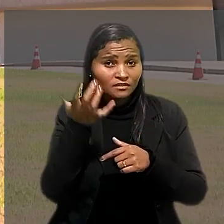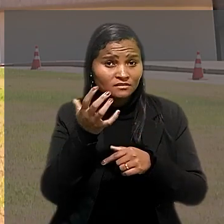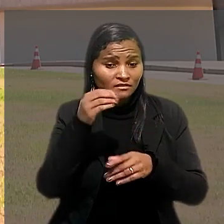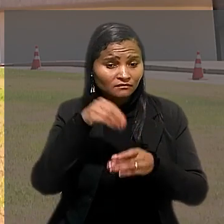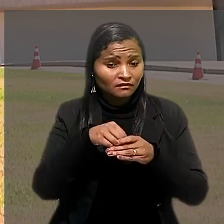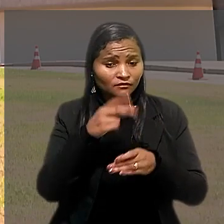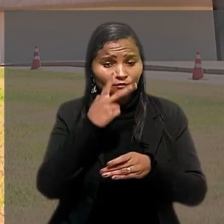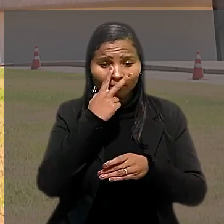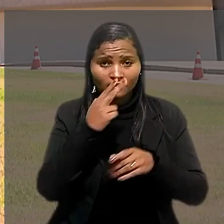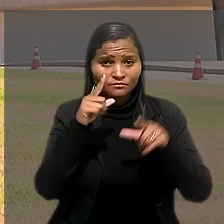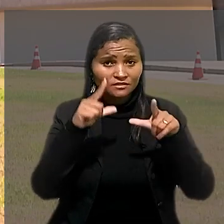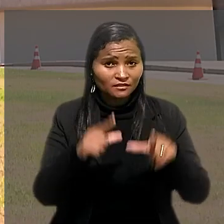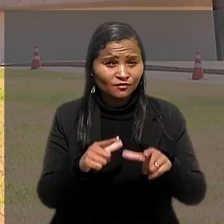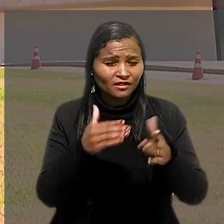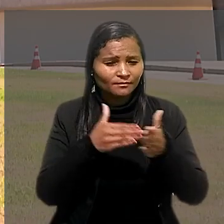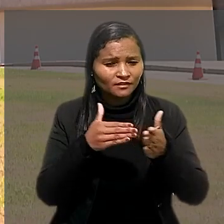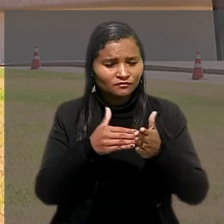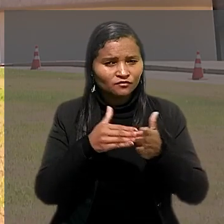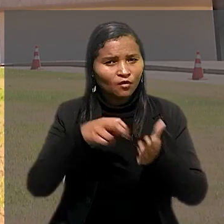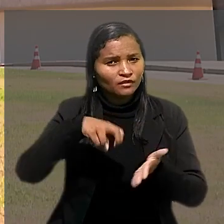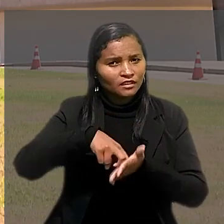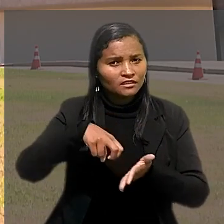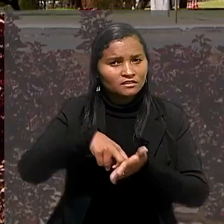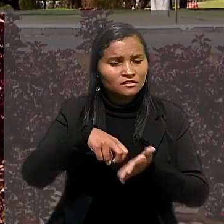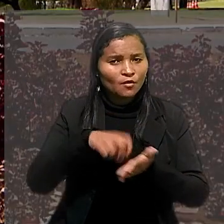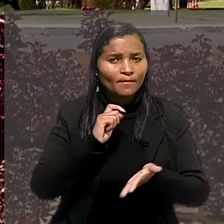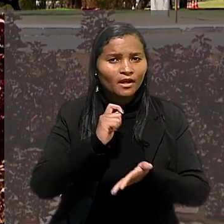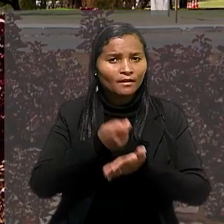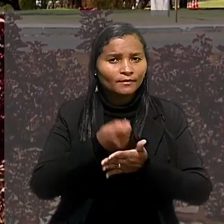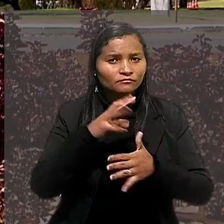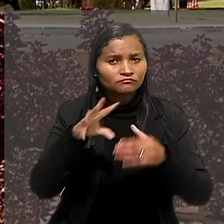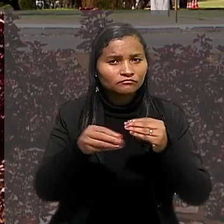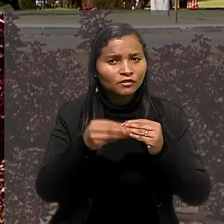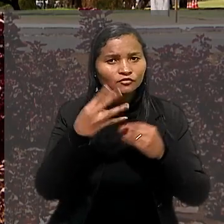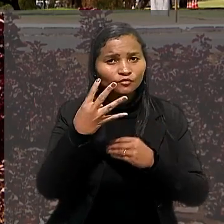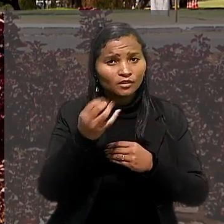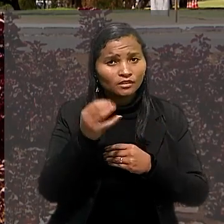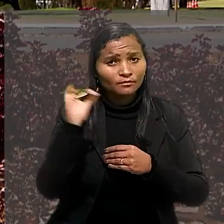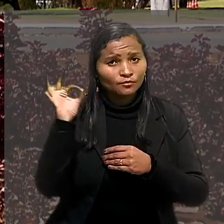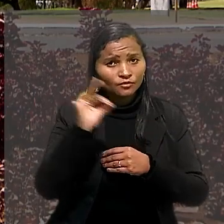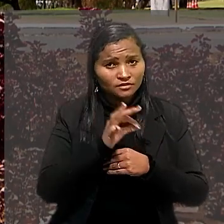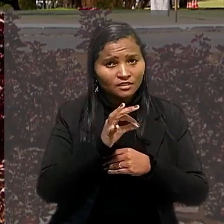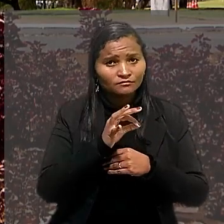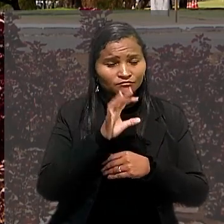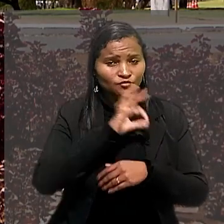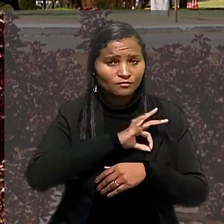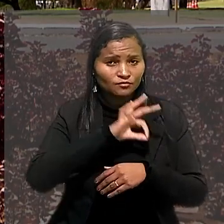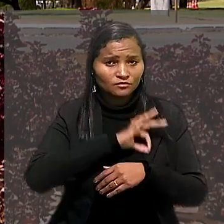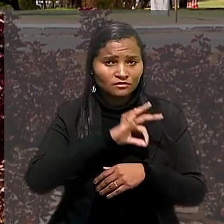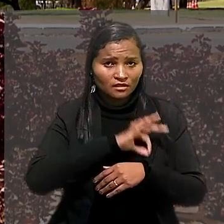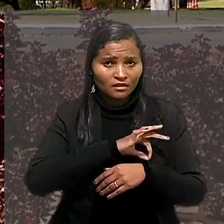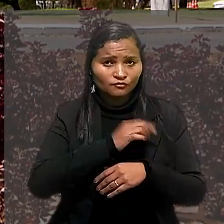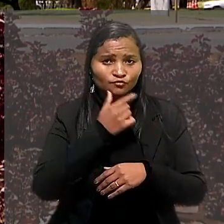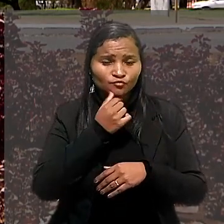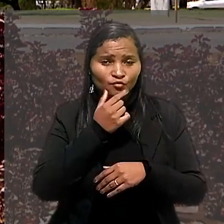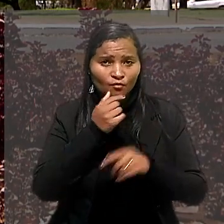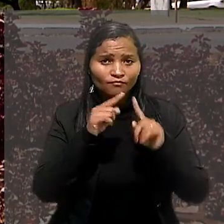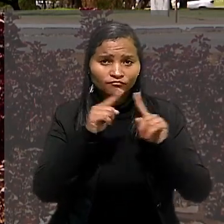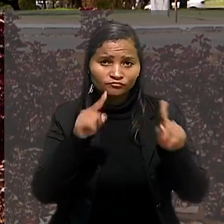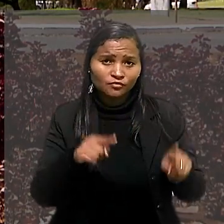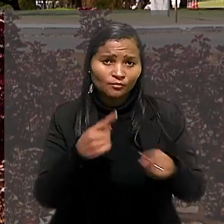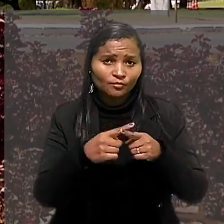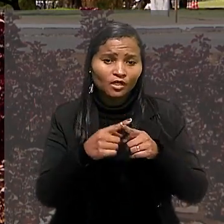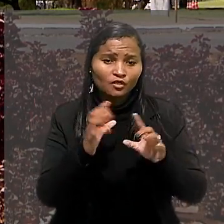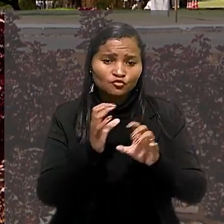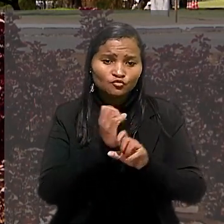se dava dentro do mesmo setor e limitou a condenação ao pagamento do adicional de 40% sobre o salário do empregado